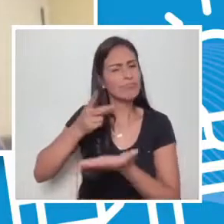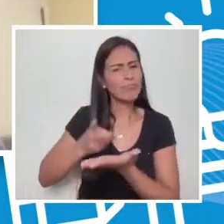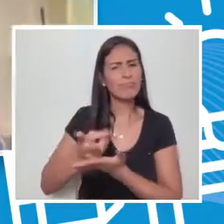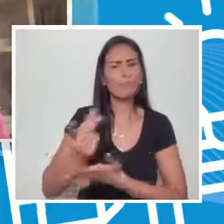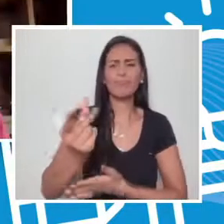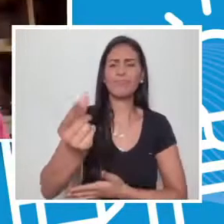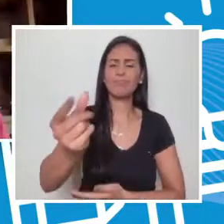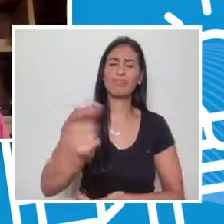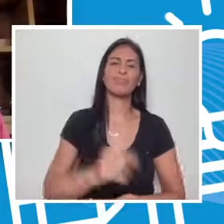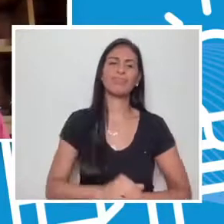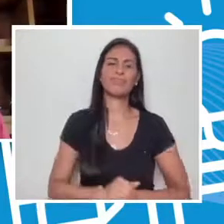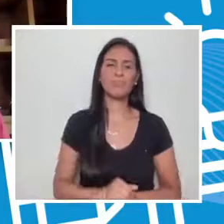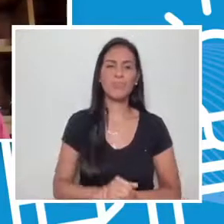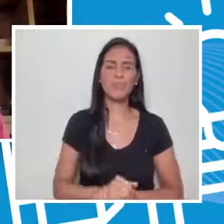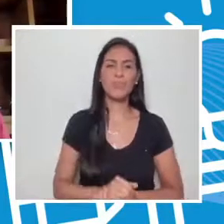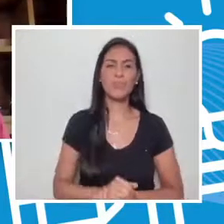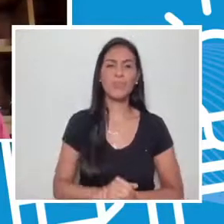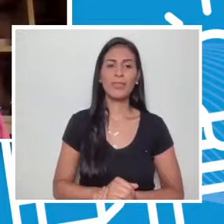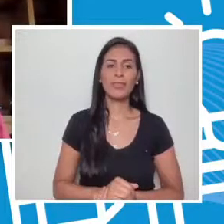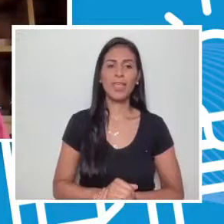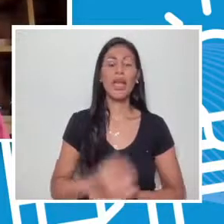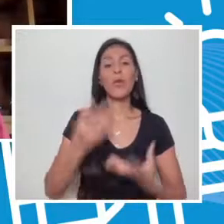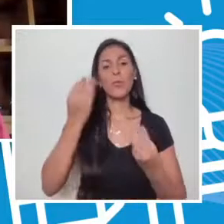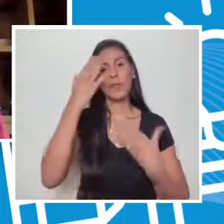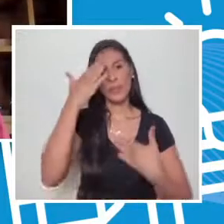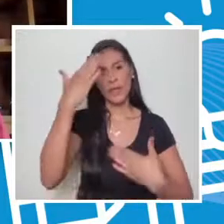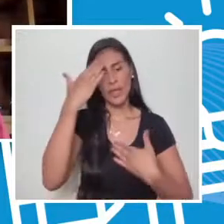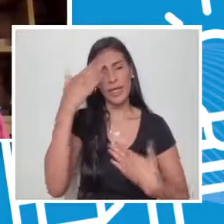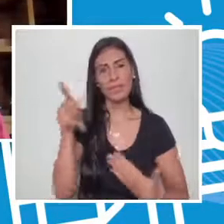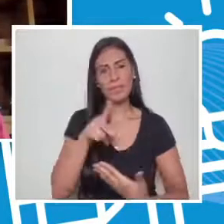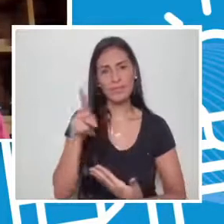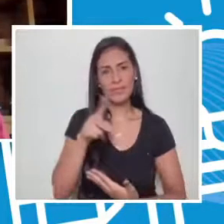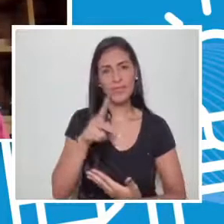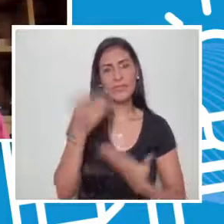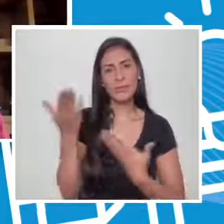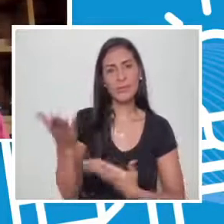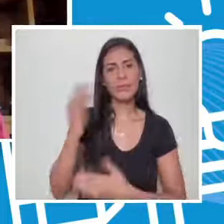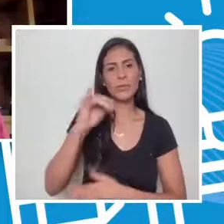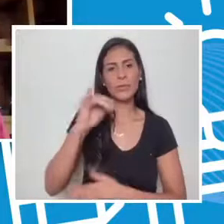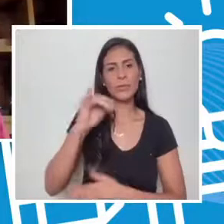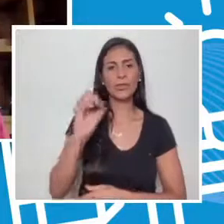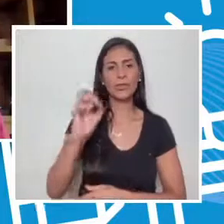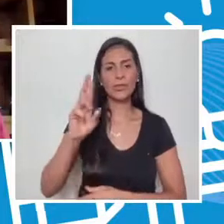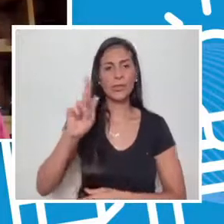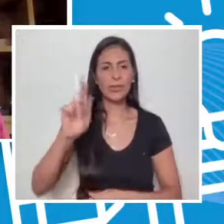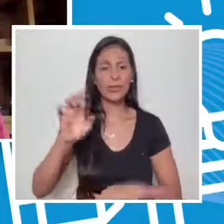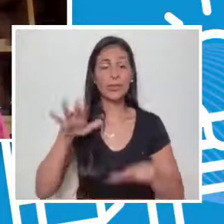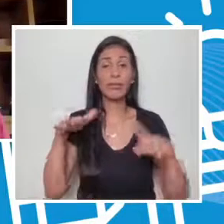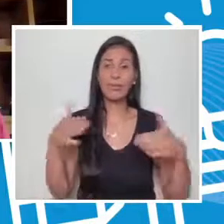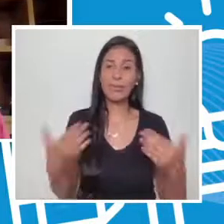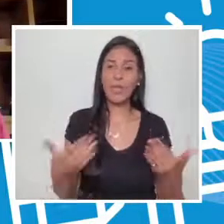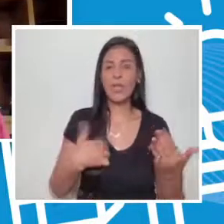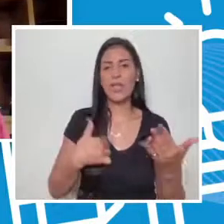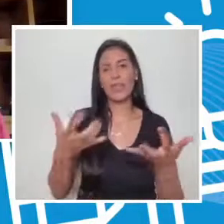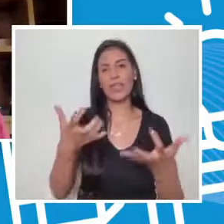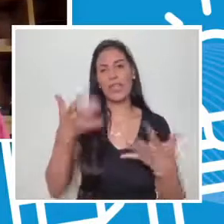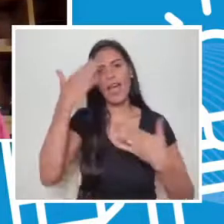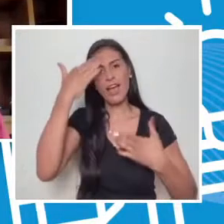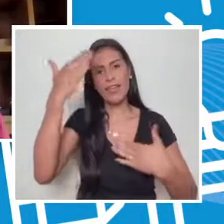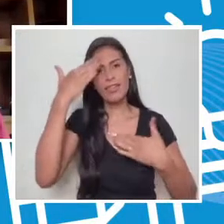Muito obrigado, professor Lira. Muito obrigado. Eu queria agradecer, certo, a todos